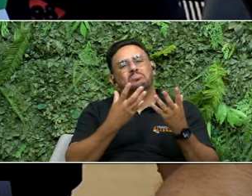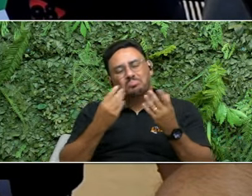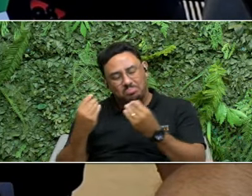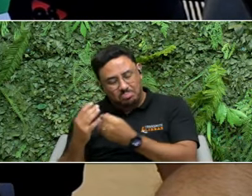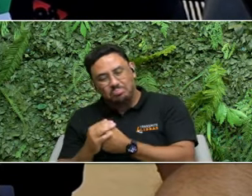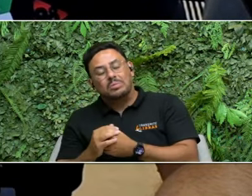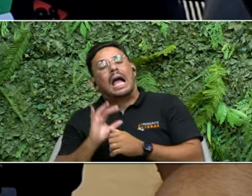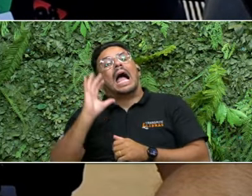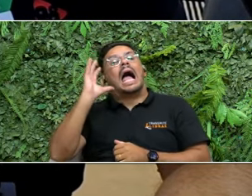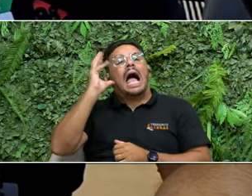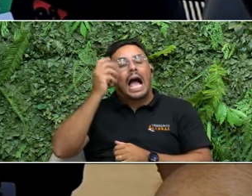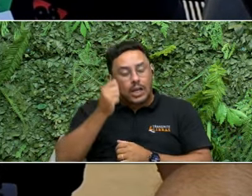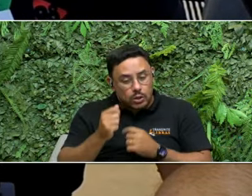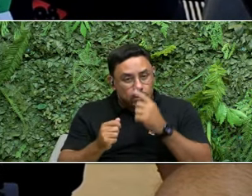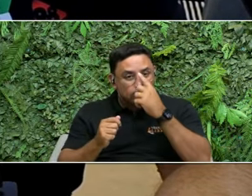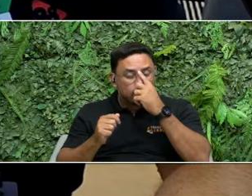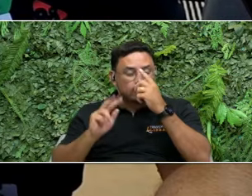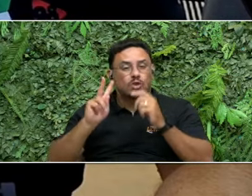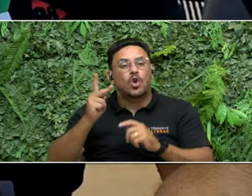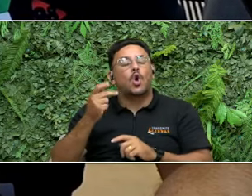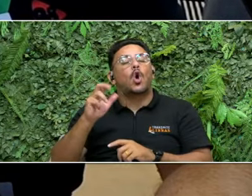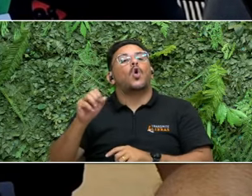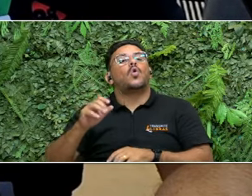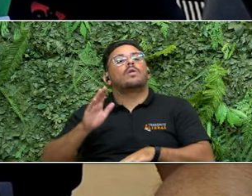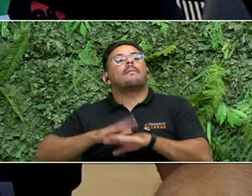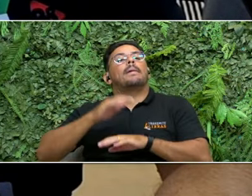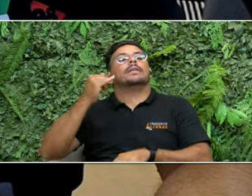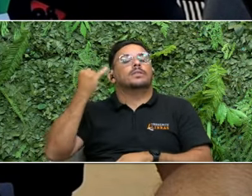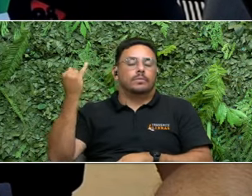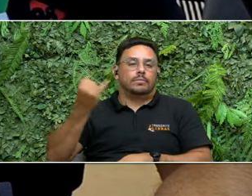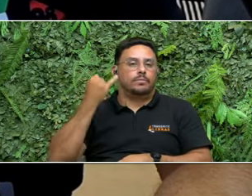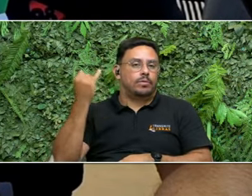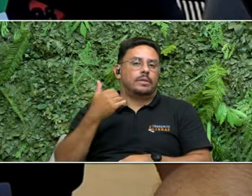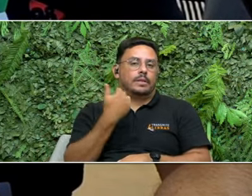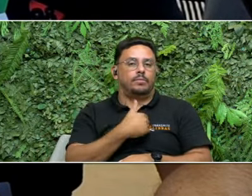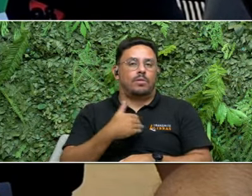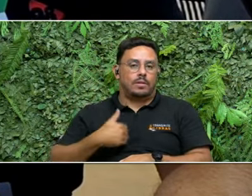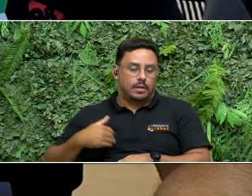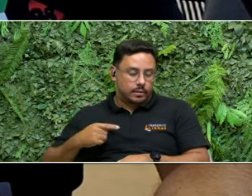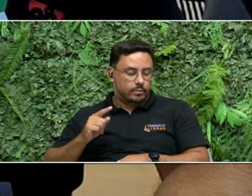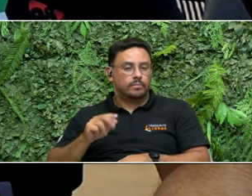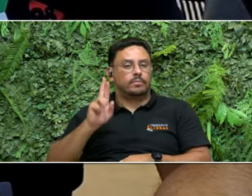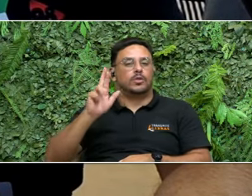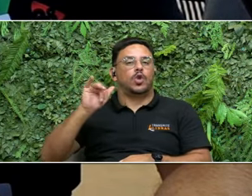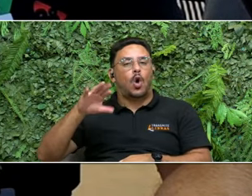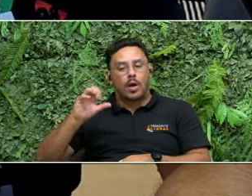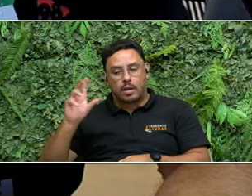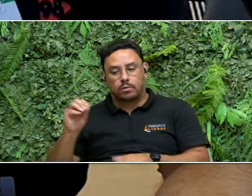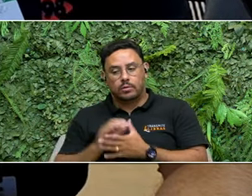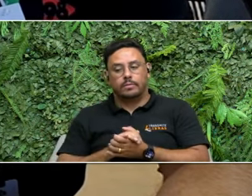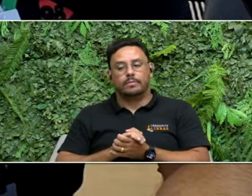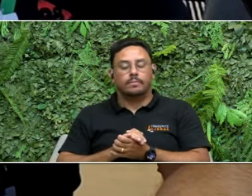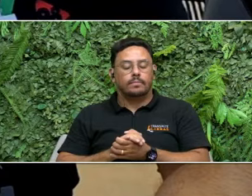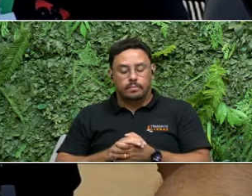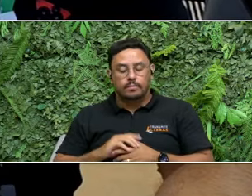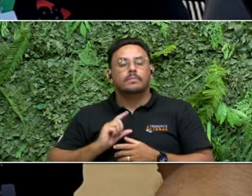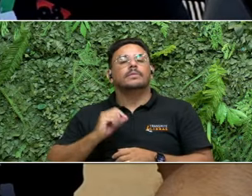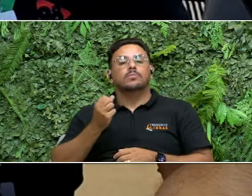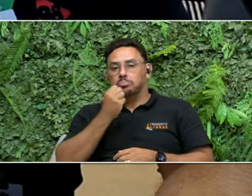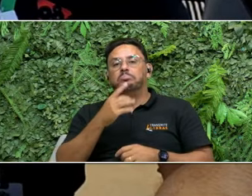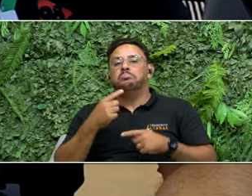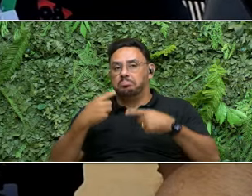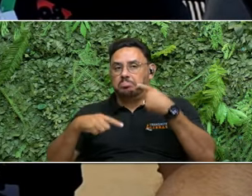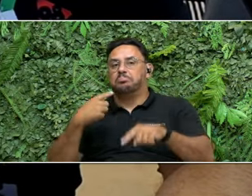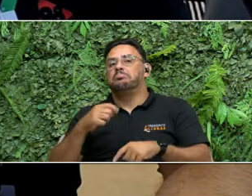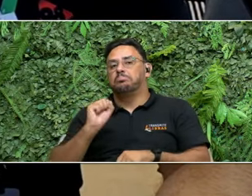muitos acham o hul um jogador mais importante para o Atlético do que foi o Ronaldinho Olha é uma